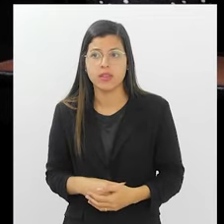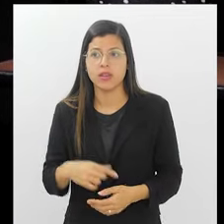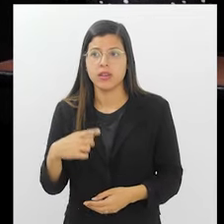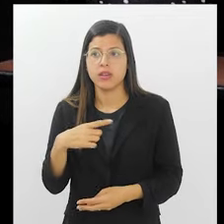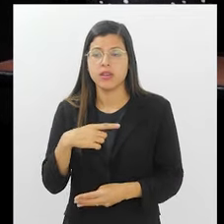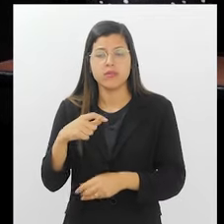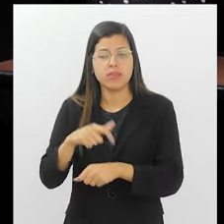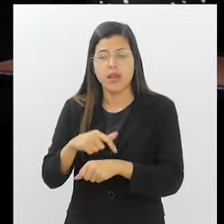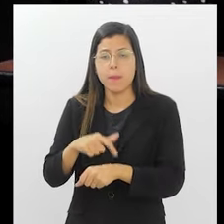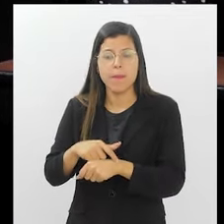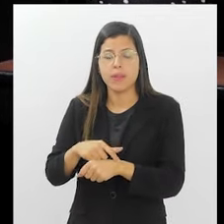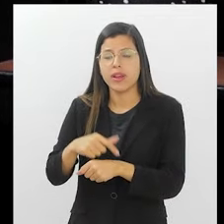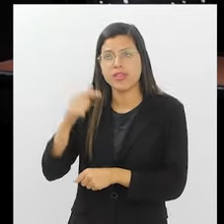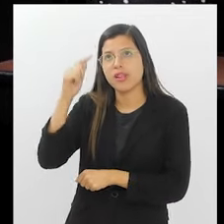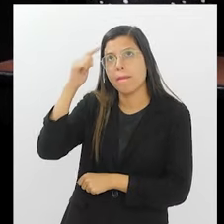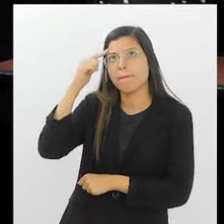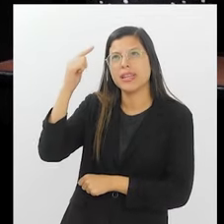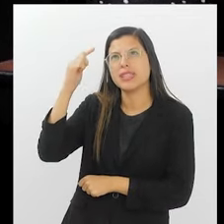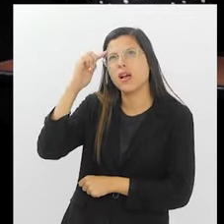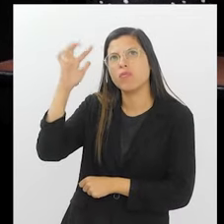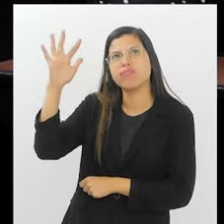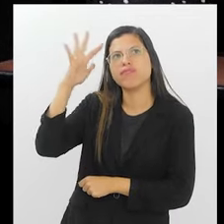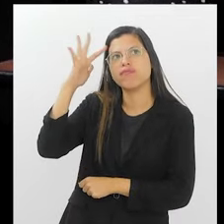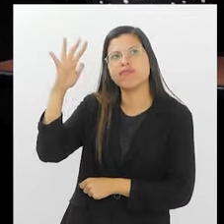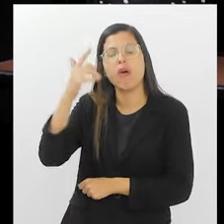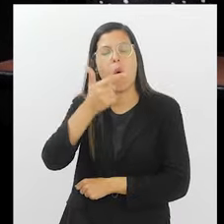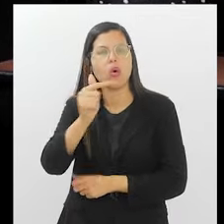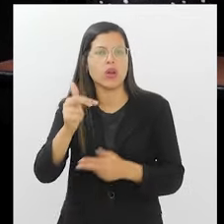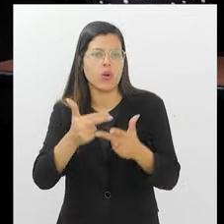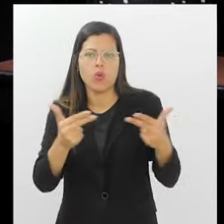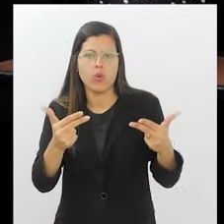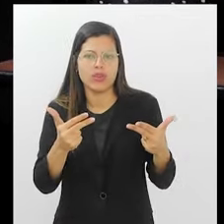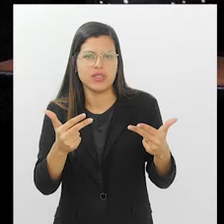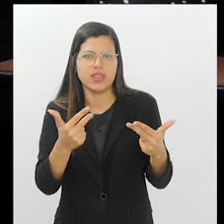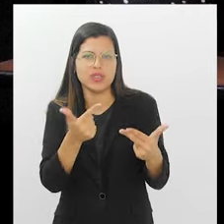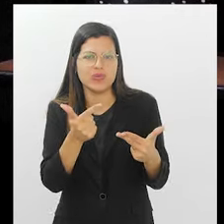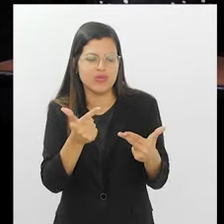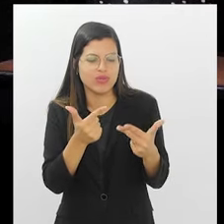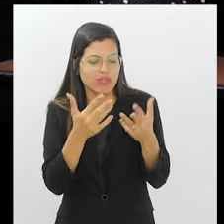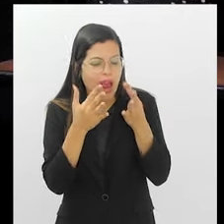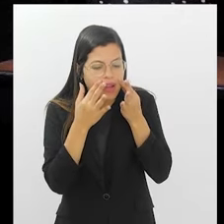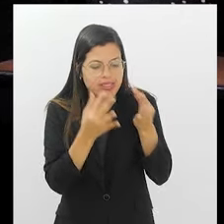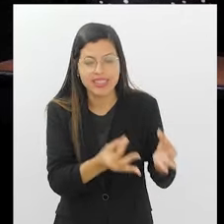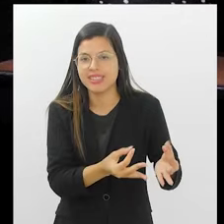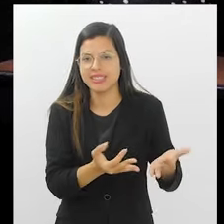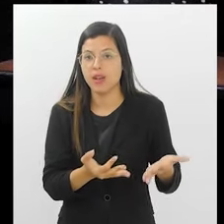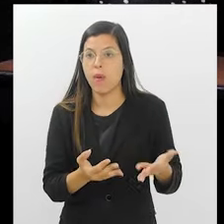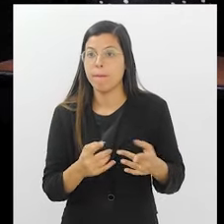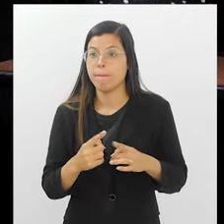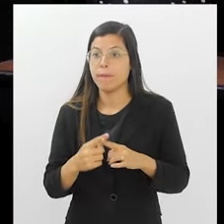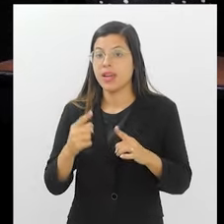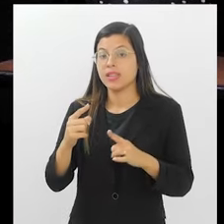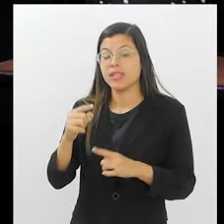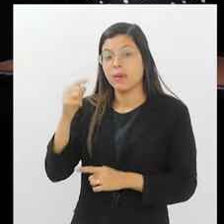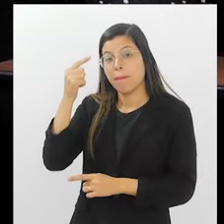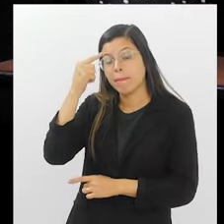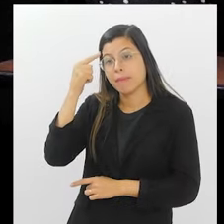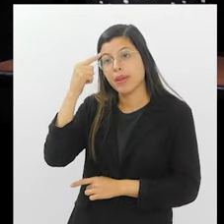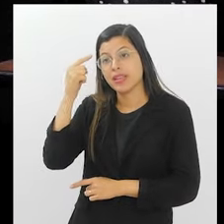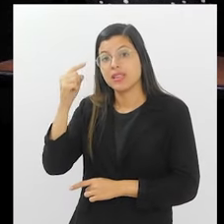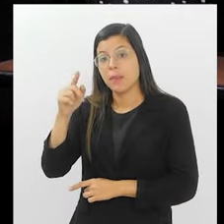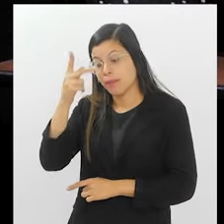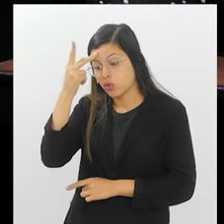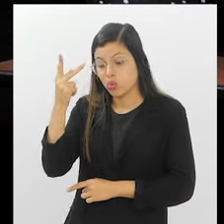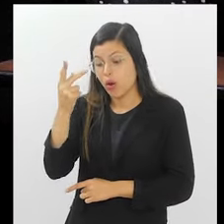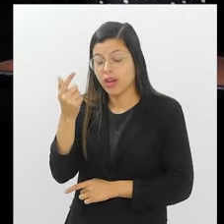que você está sempre pensando em outra coisa e você não observa aquilo que você está fazendo. Mas imagine se, além de você, você tiver que cuidar de alguém que